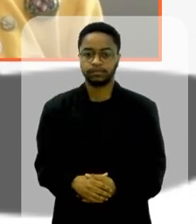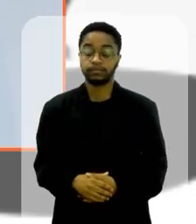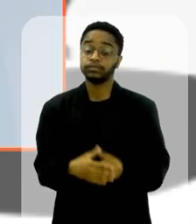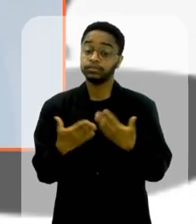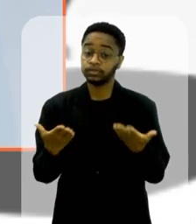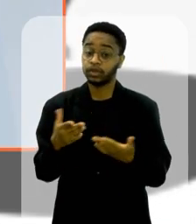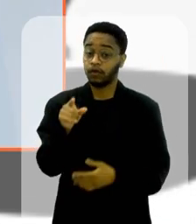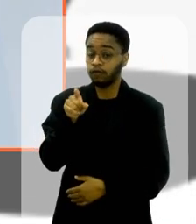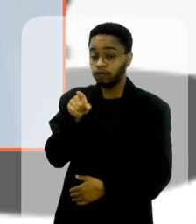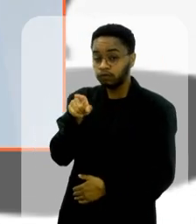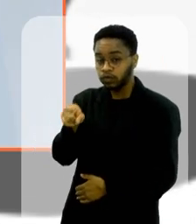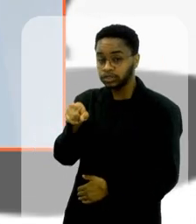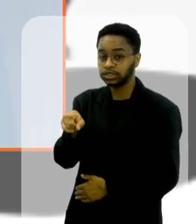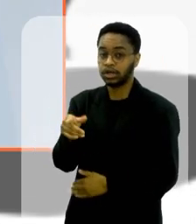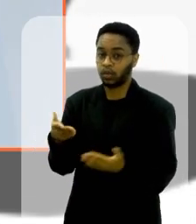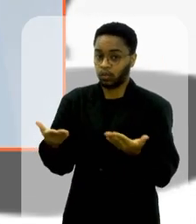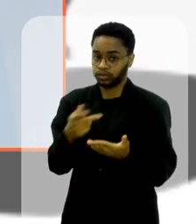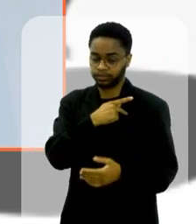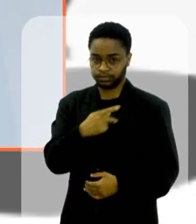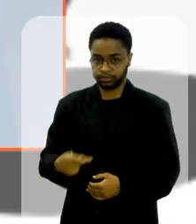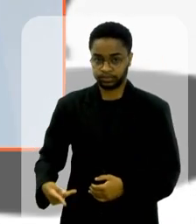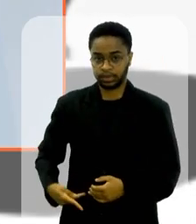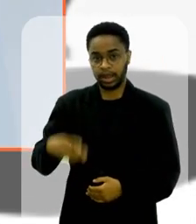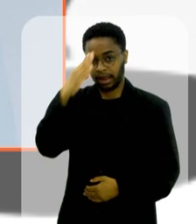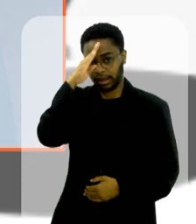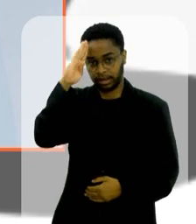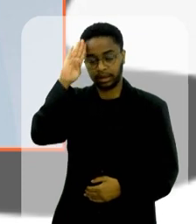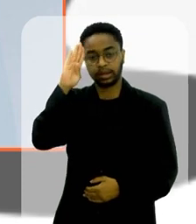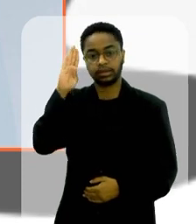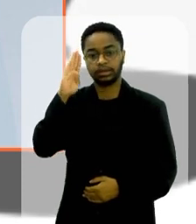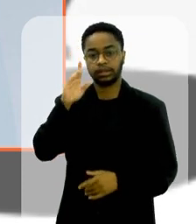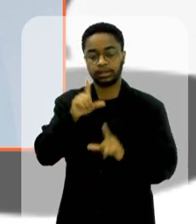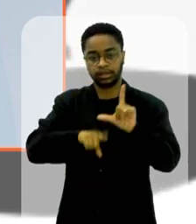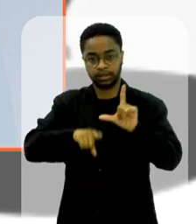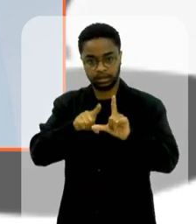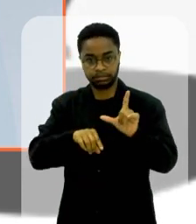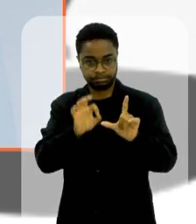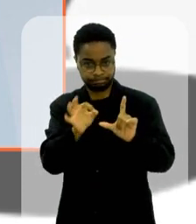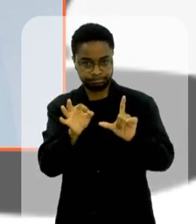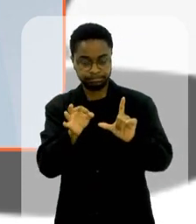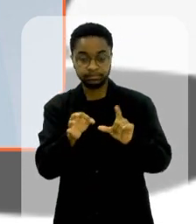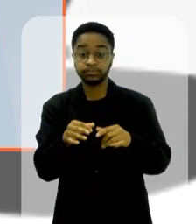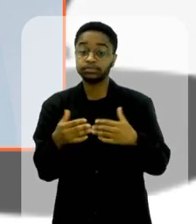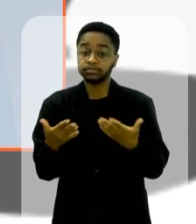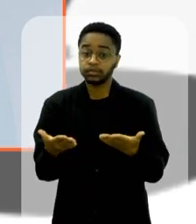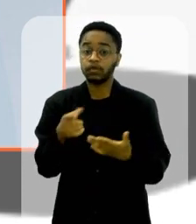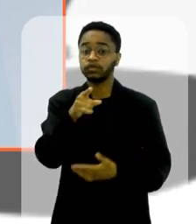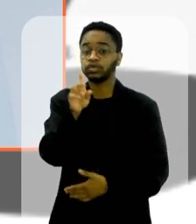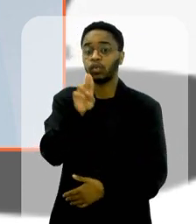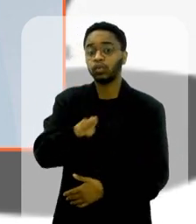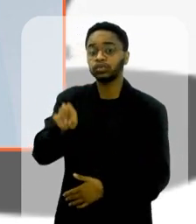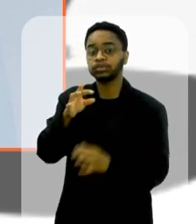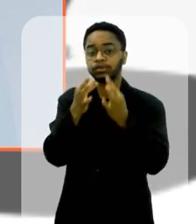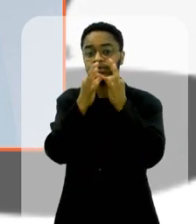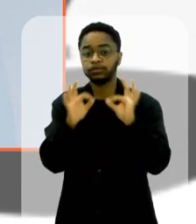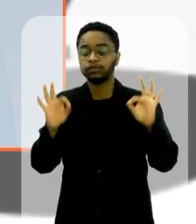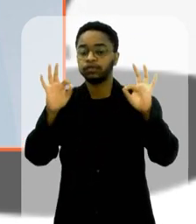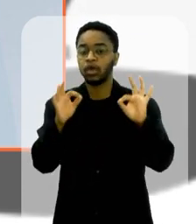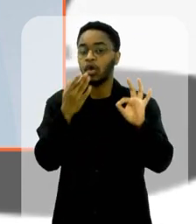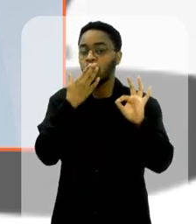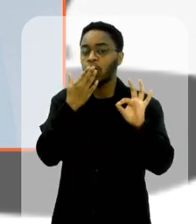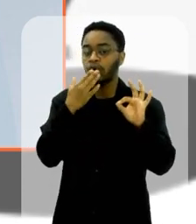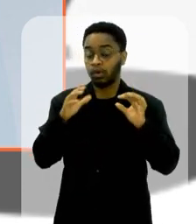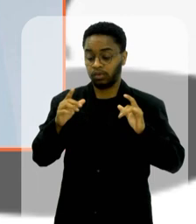Agora, Clério, você preside a Academia Capixaba de Letras e Artes de Poetas Trovadores e você está usando esse fardão em